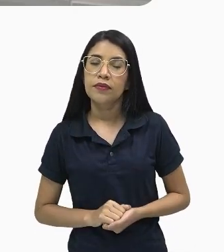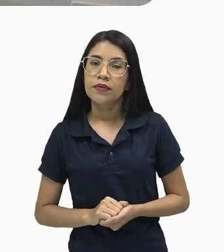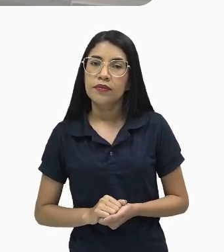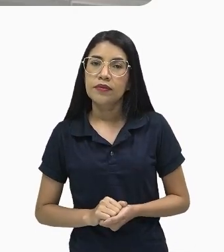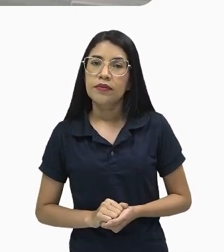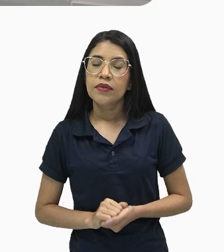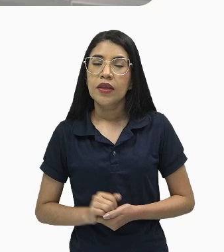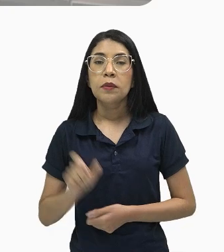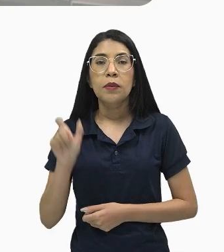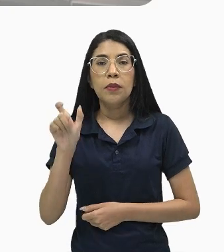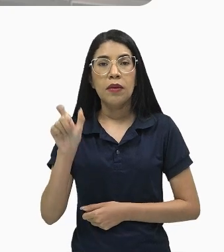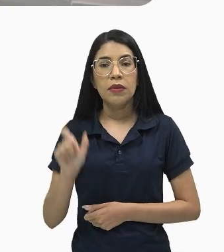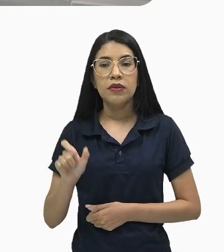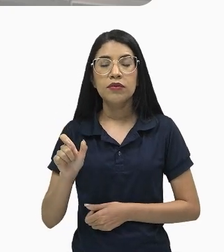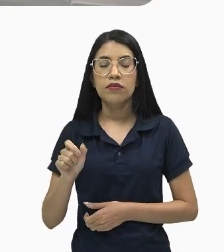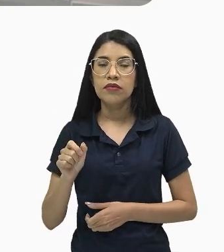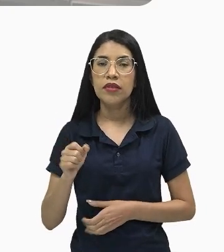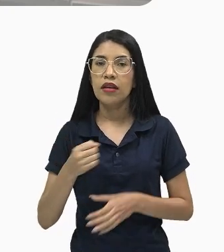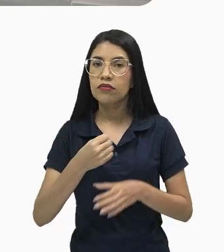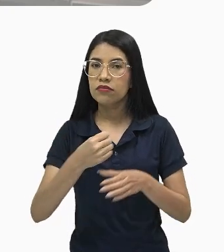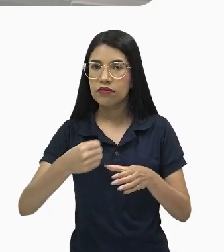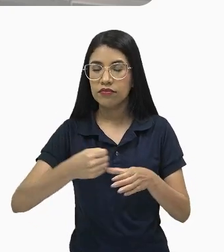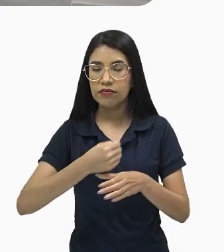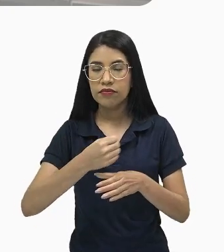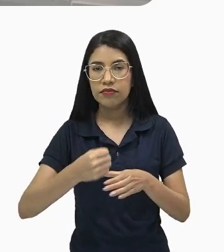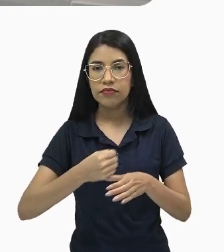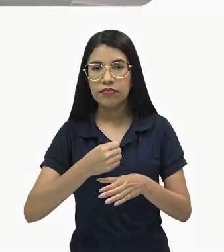Da pessoa